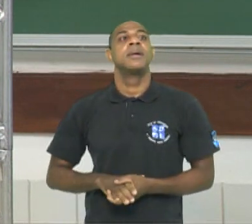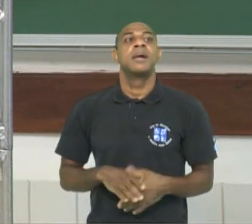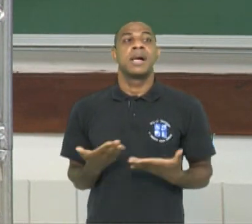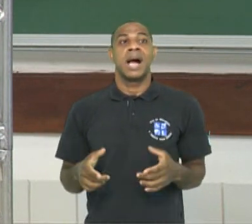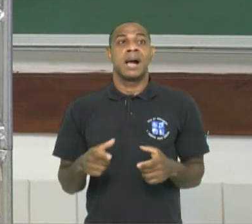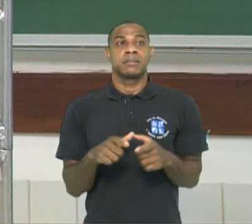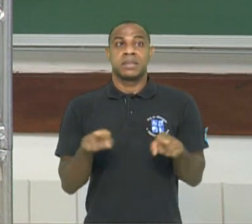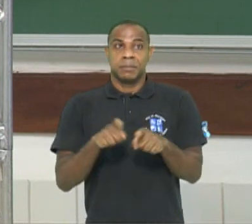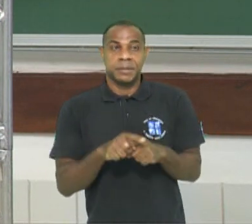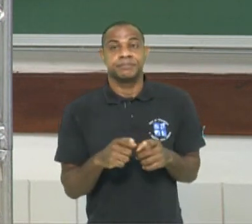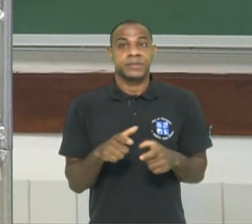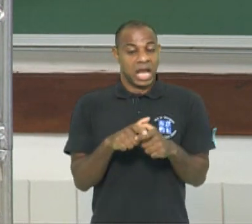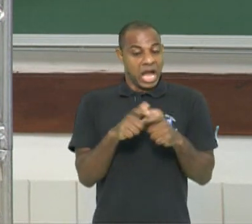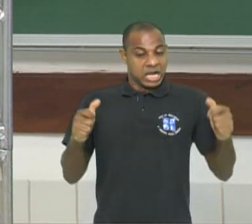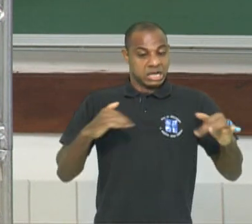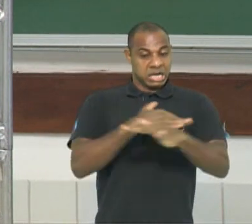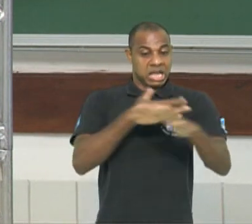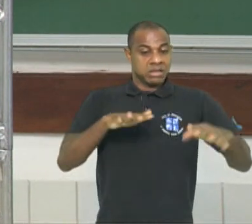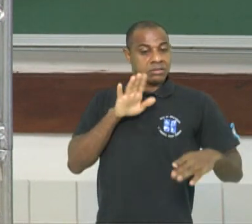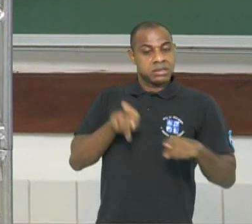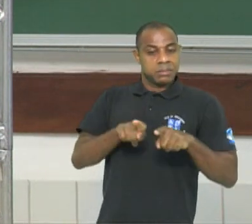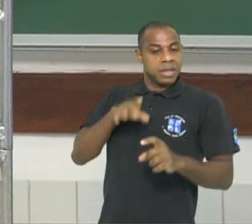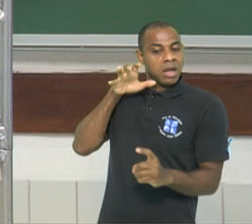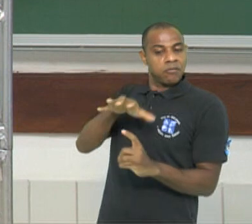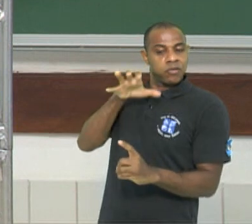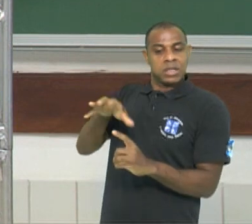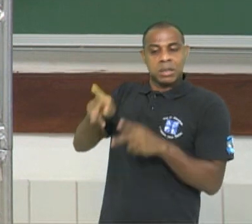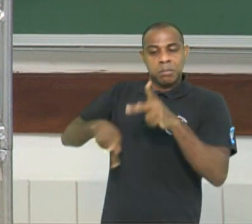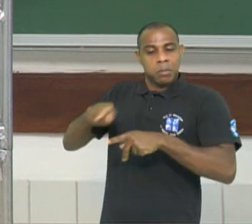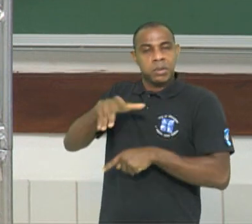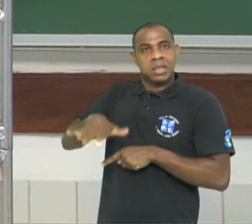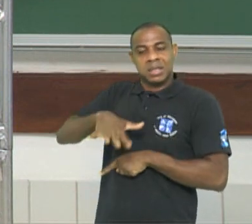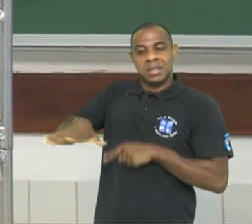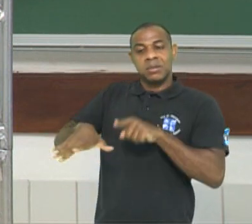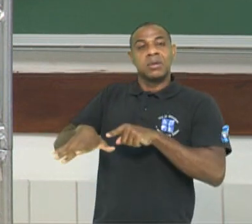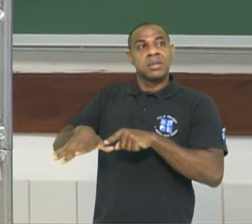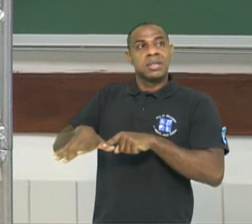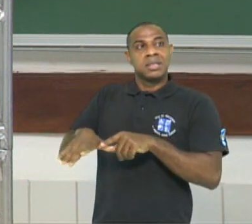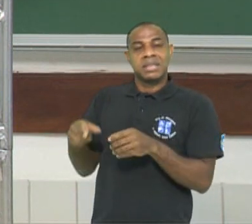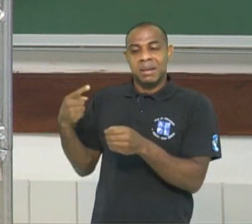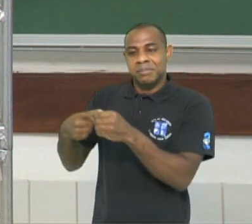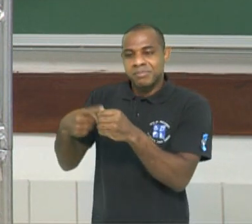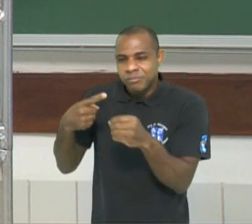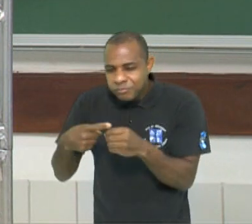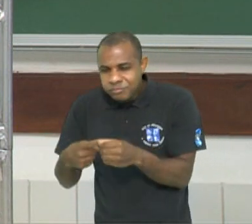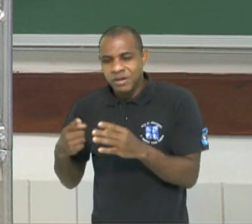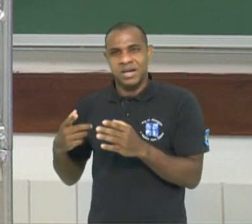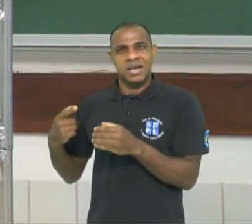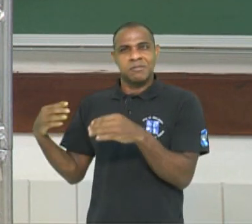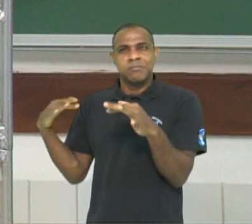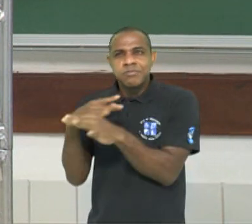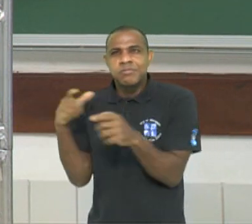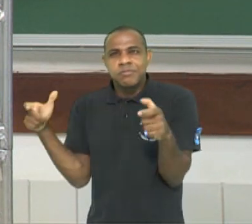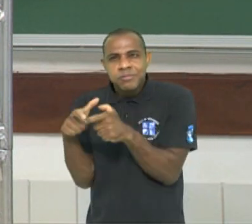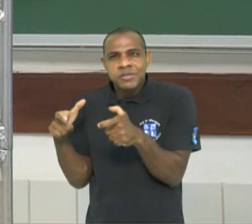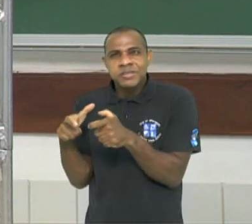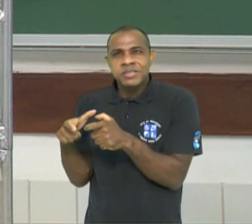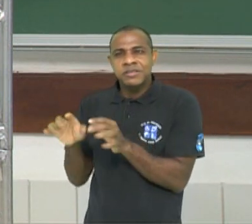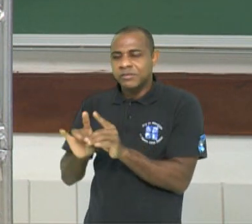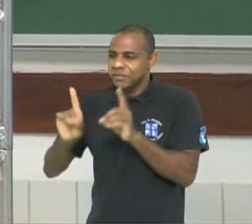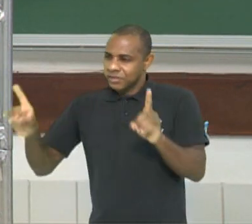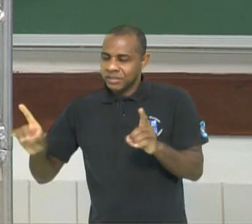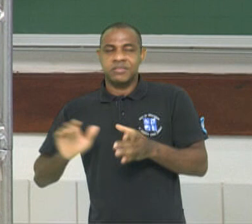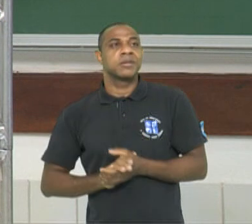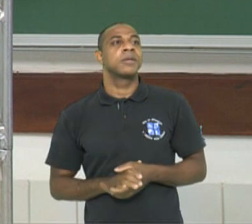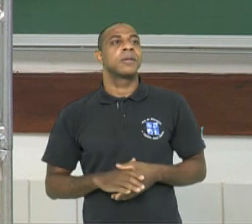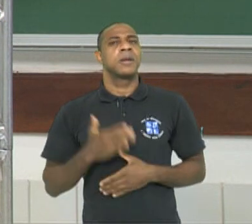grande metrópole nacional influenciar aquela população que está lá na vila, naquele lugar mais distante. Será que